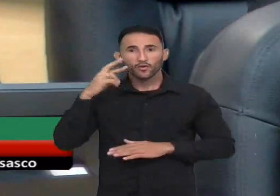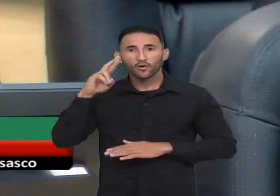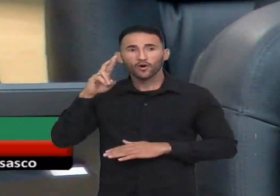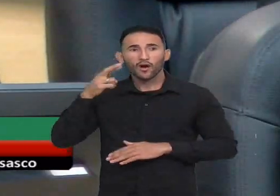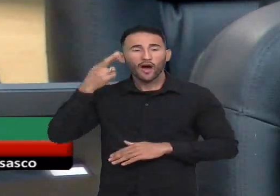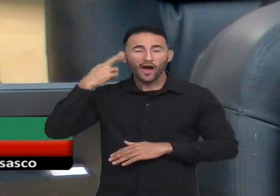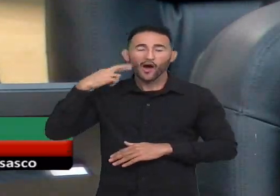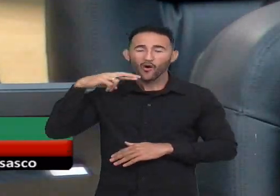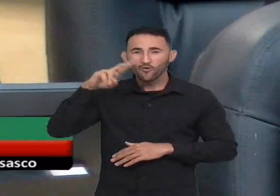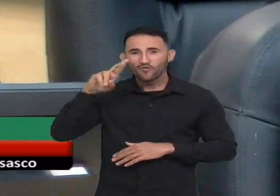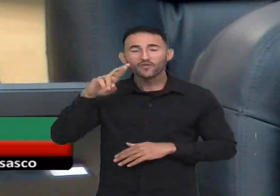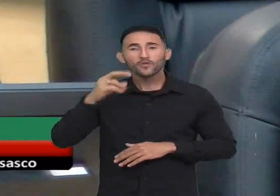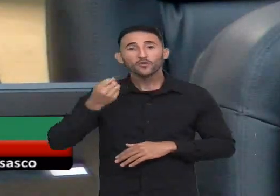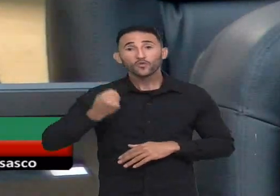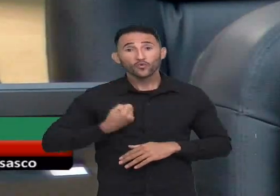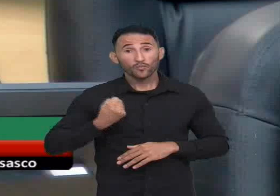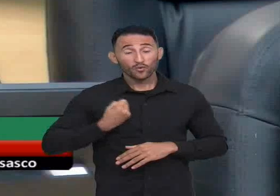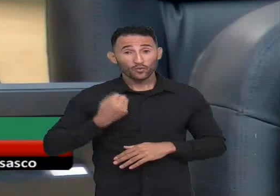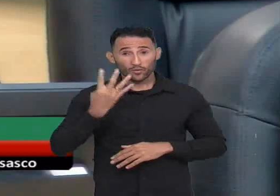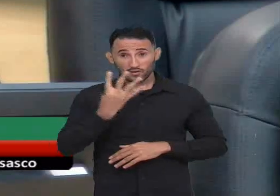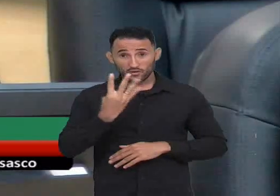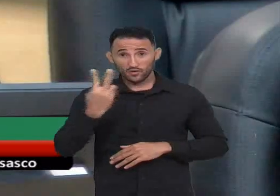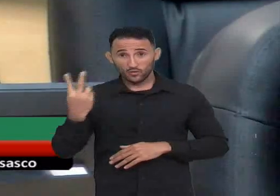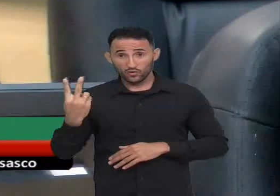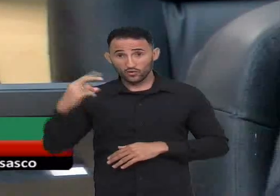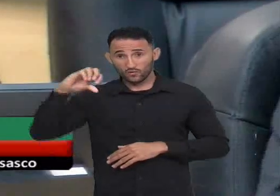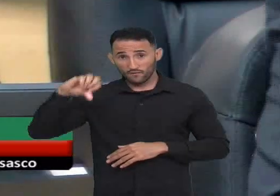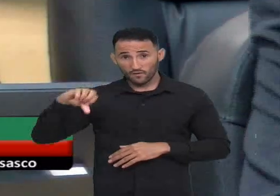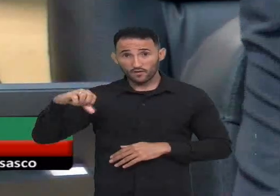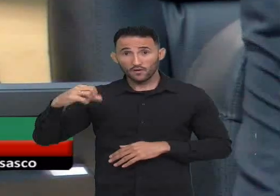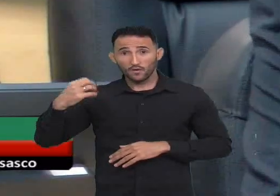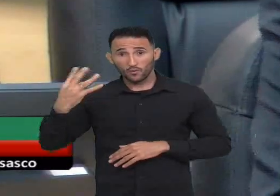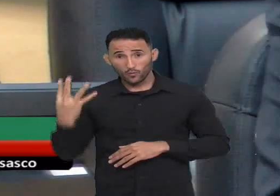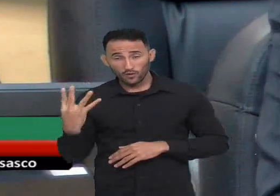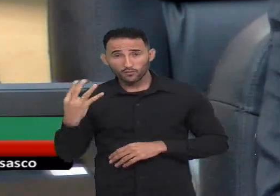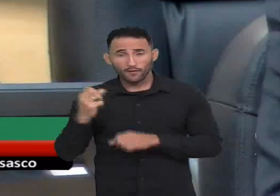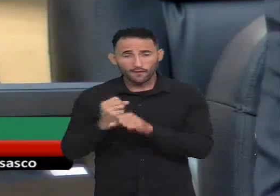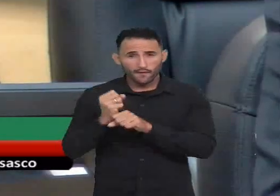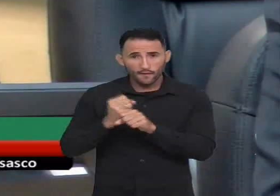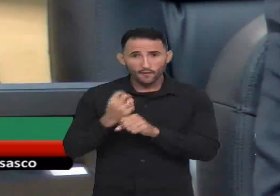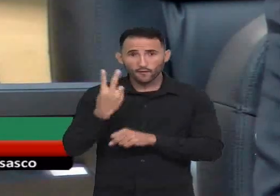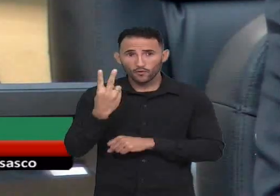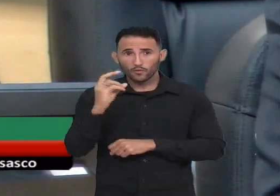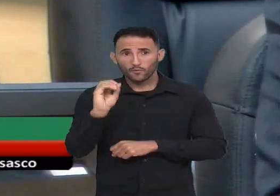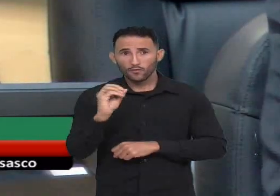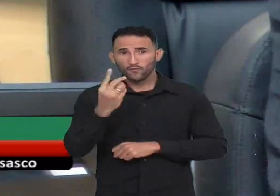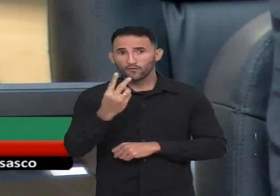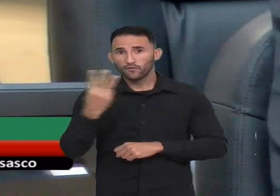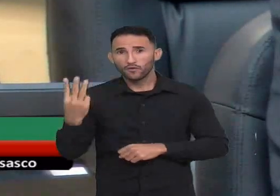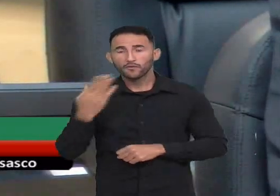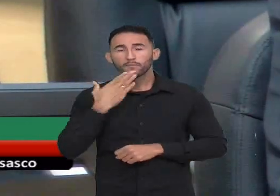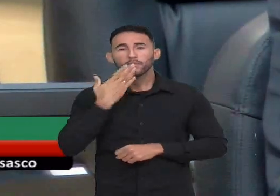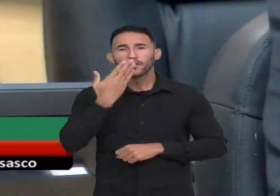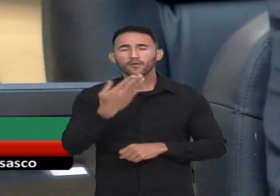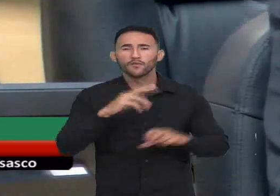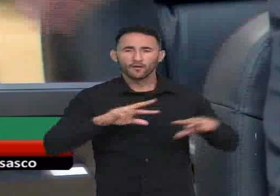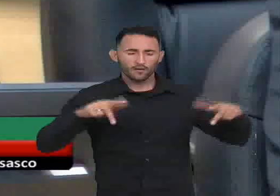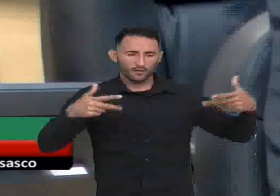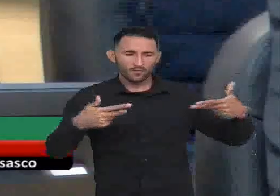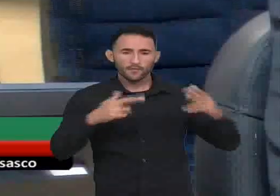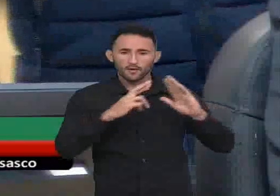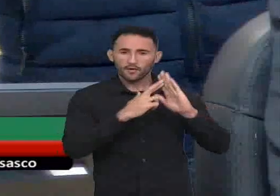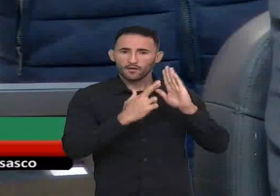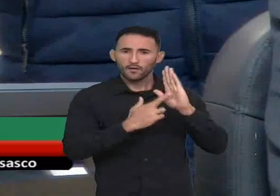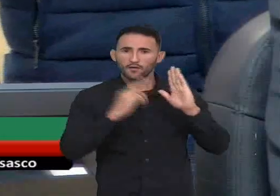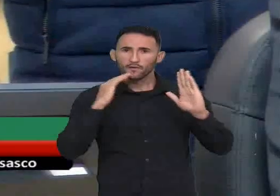Silva. Indicação de número 4294 de 2023. Indica-se à mesa, observadas as